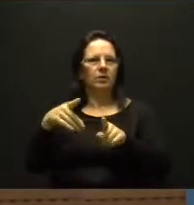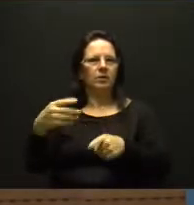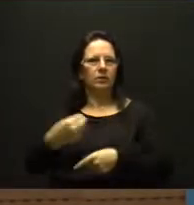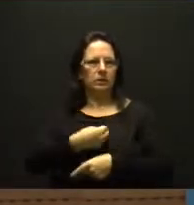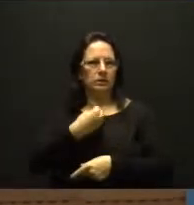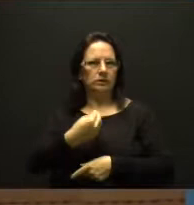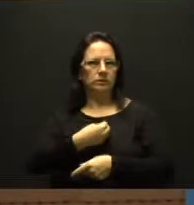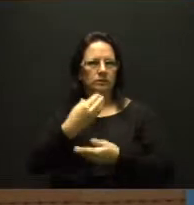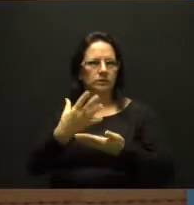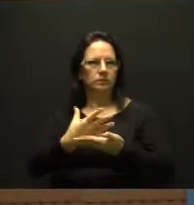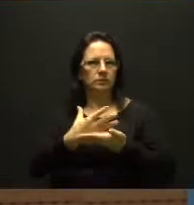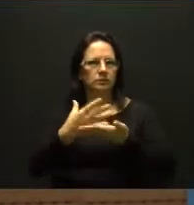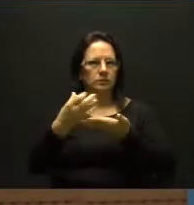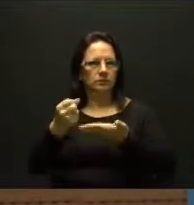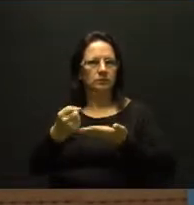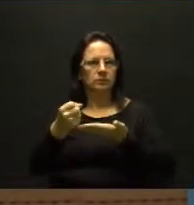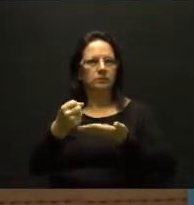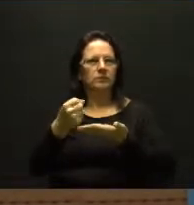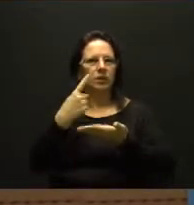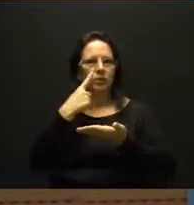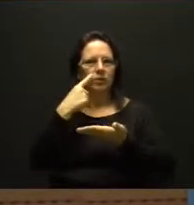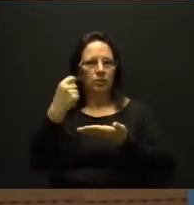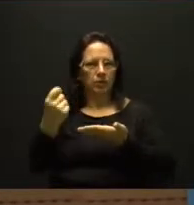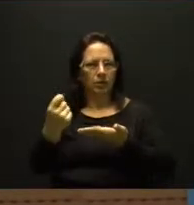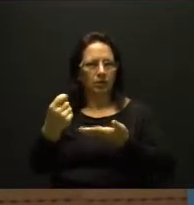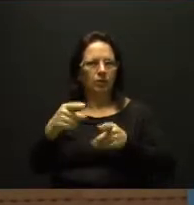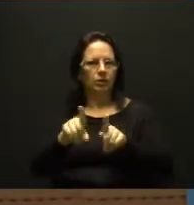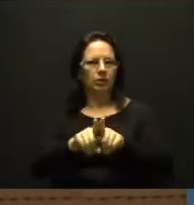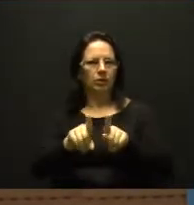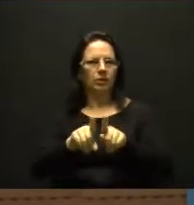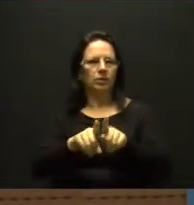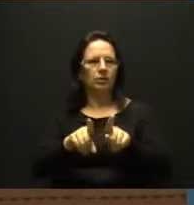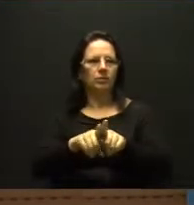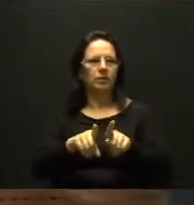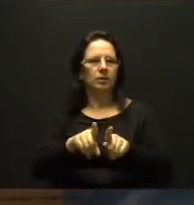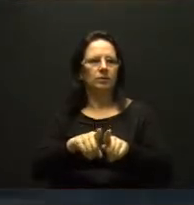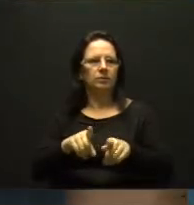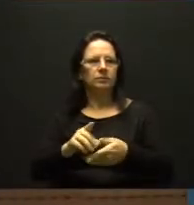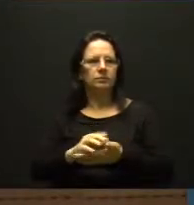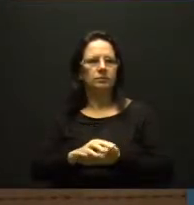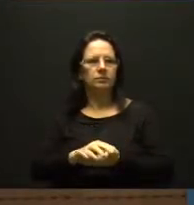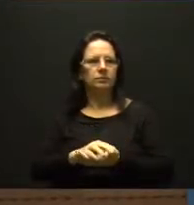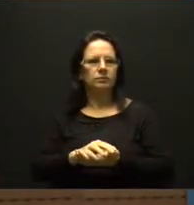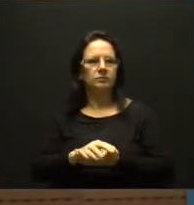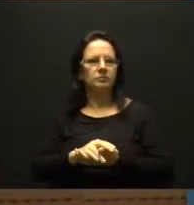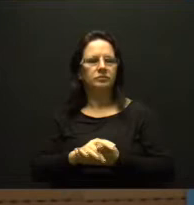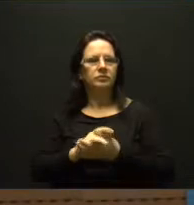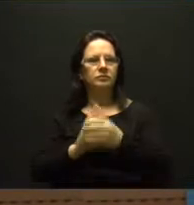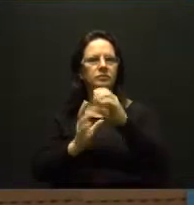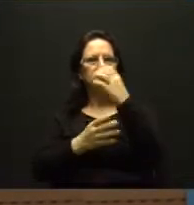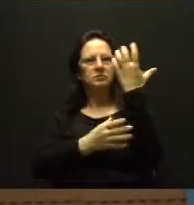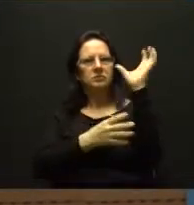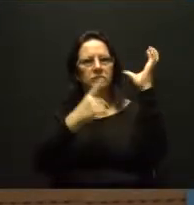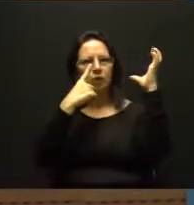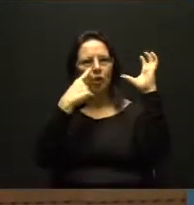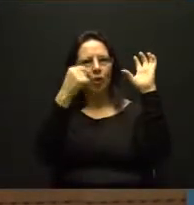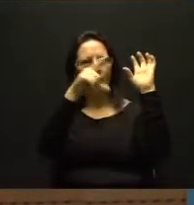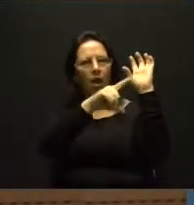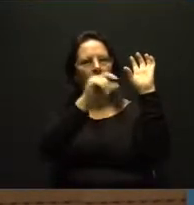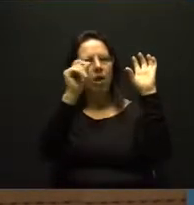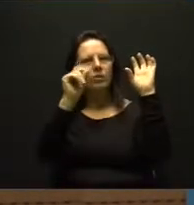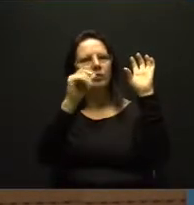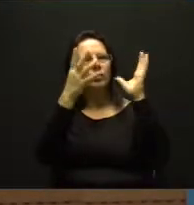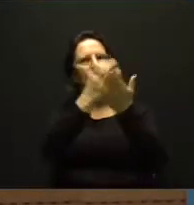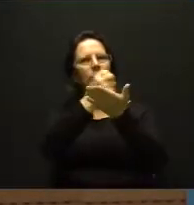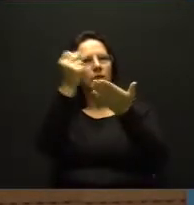dos gatinhos e defesas é vereador na árvore até grandes inundações explosões